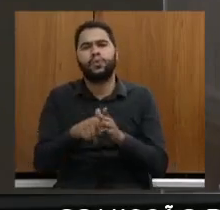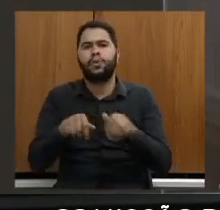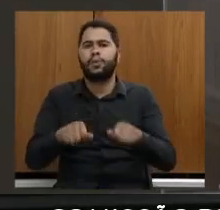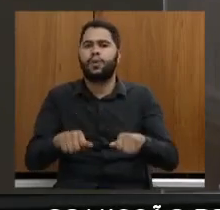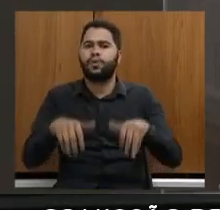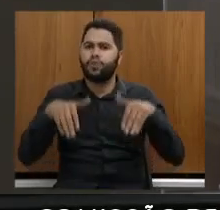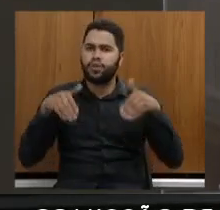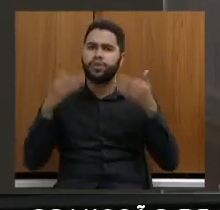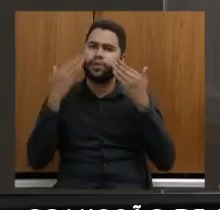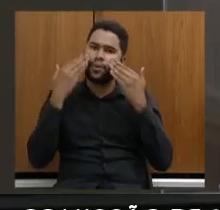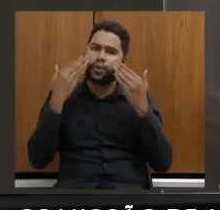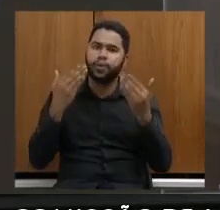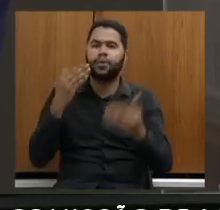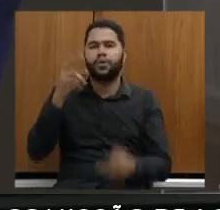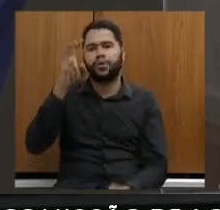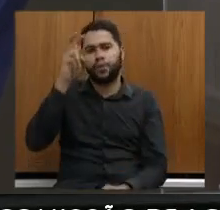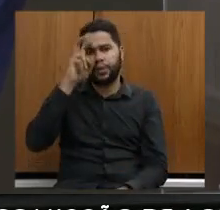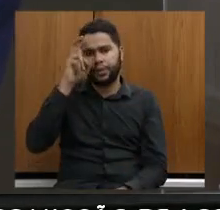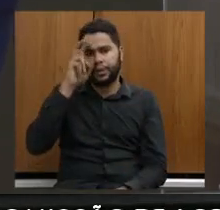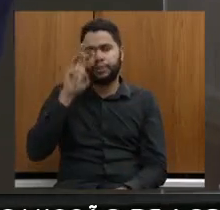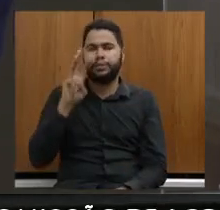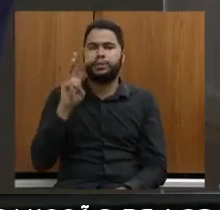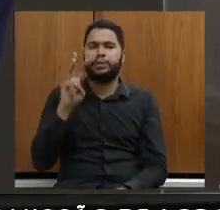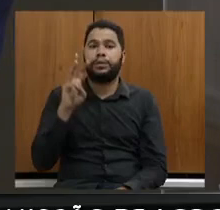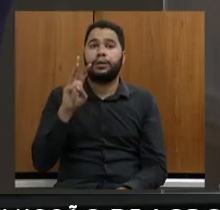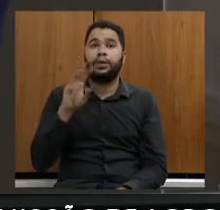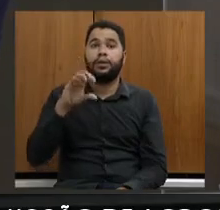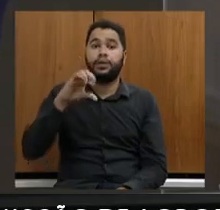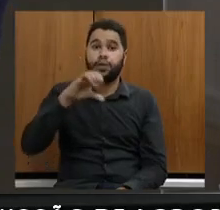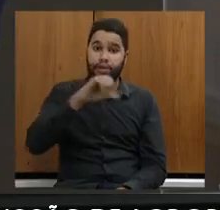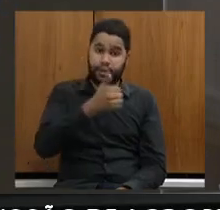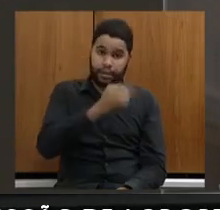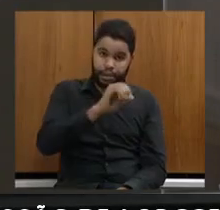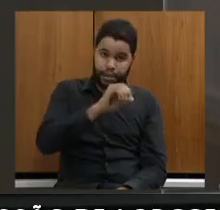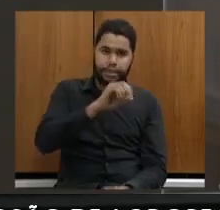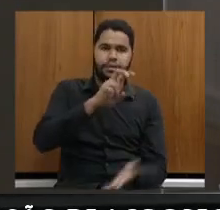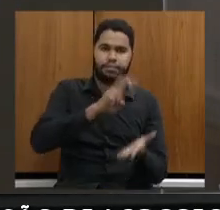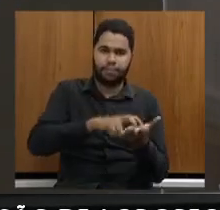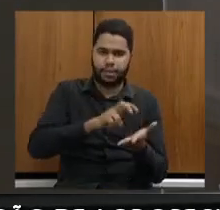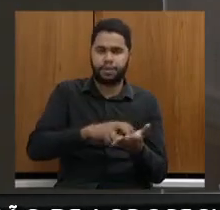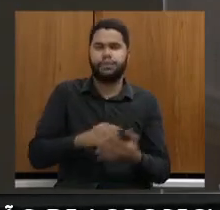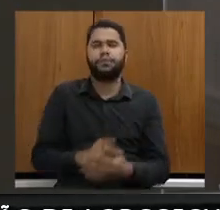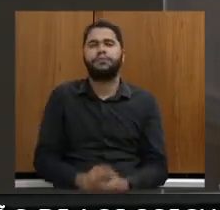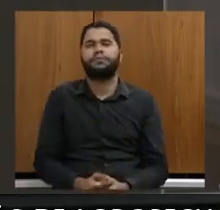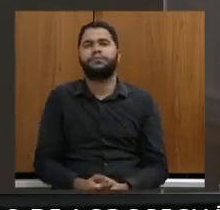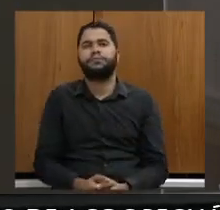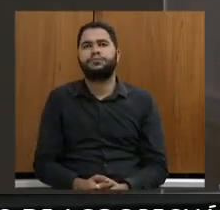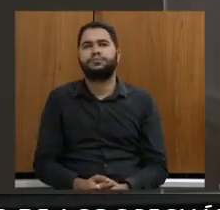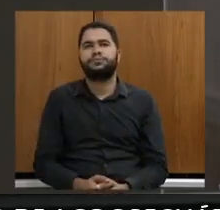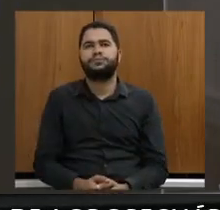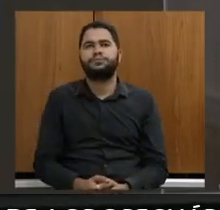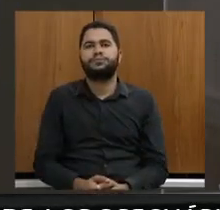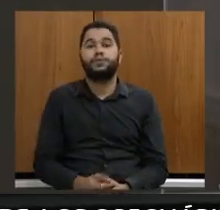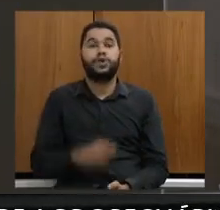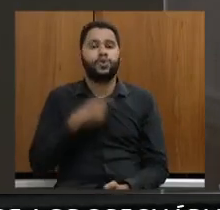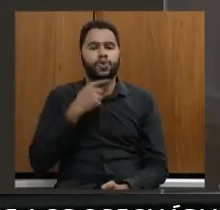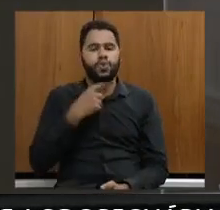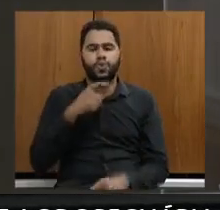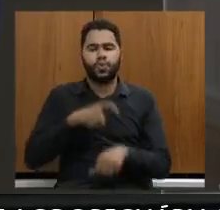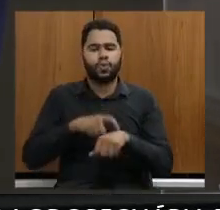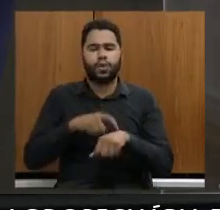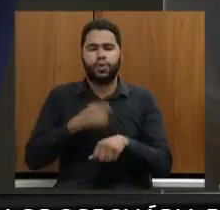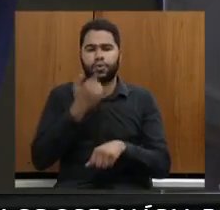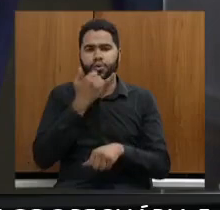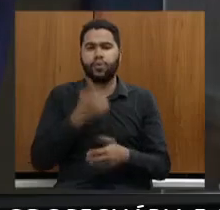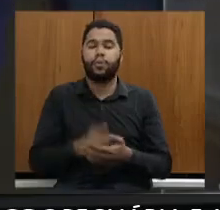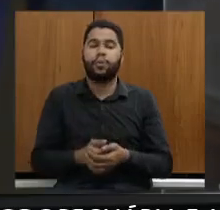audiência pública aqui na quinta-feira às 3:00 às 9:00 10 horas da manhã e no final do roteador haja tanta